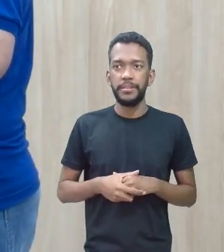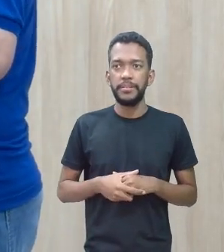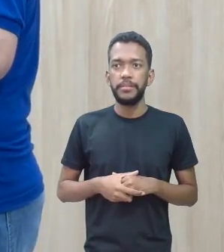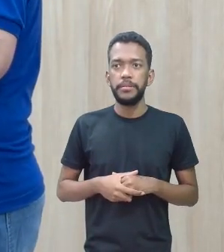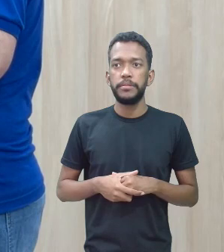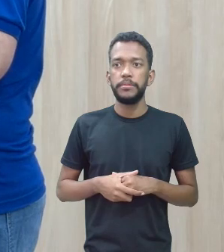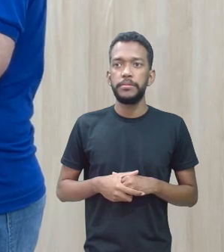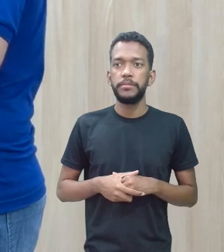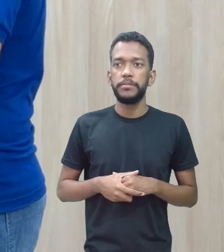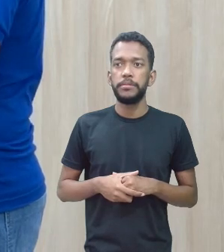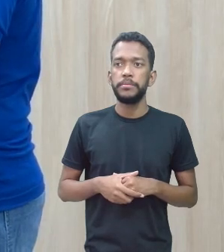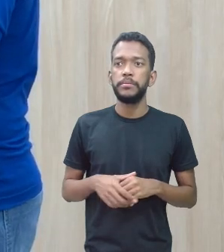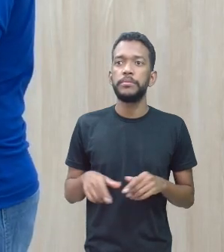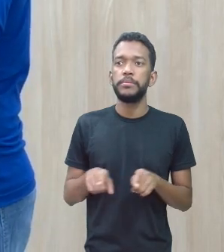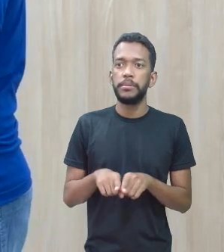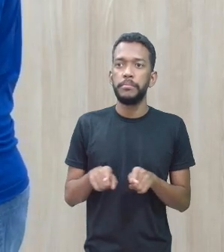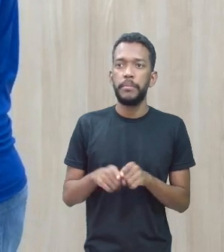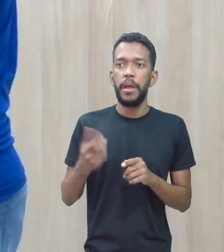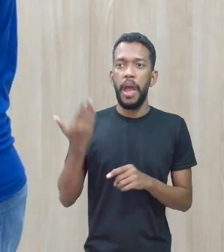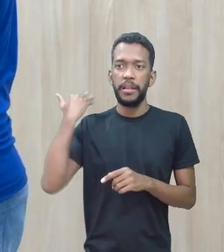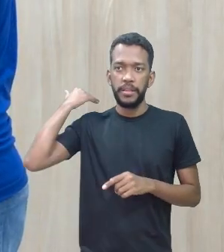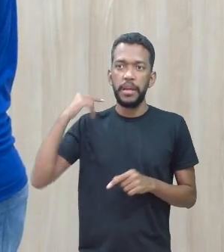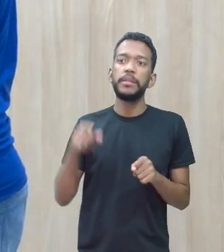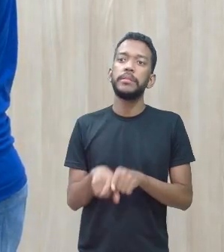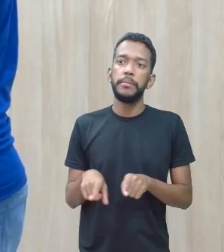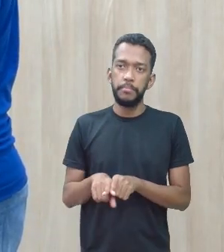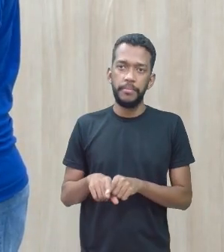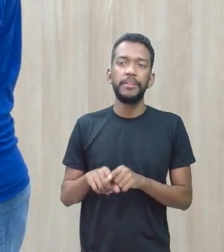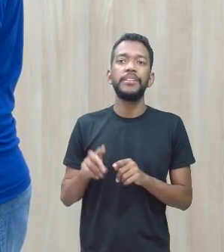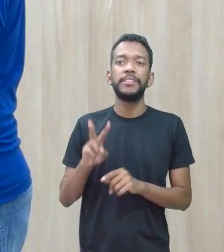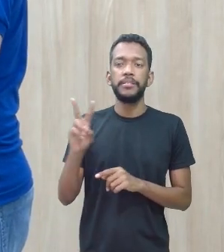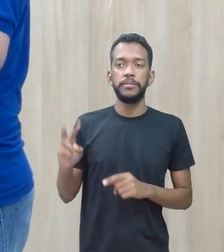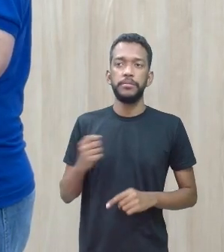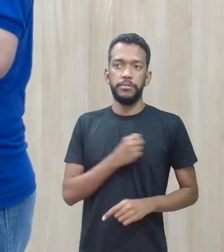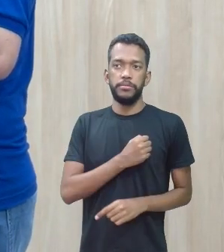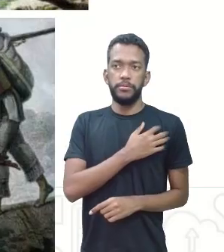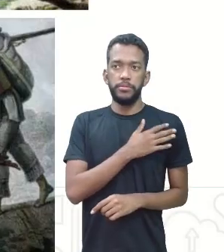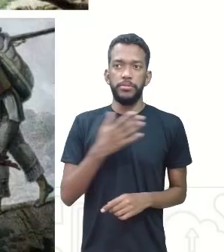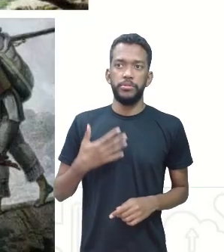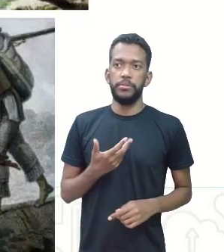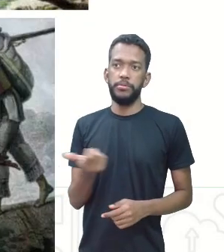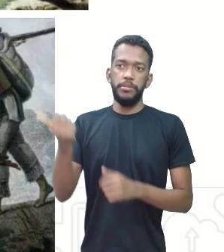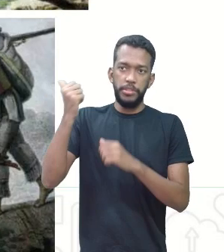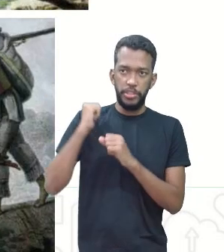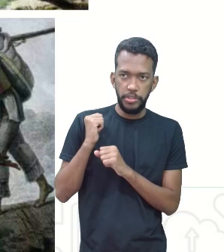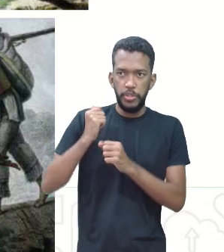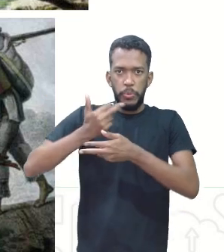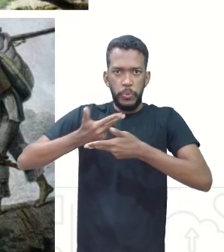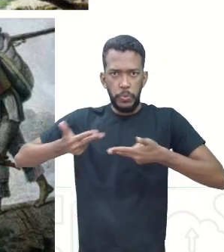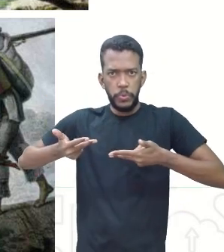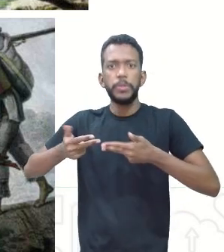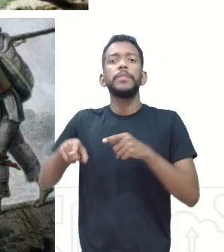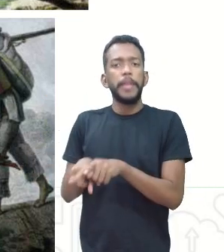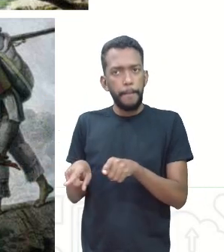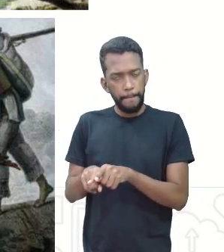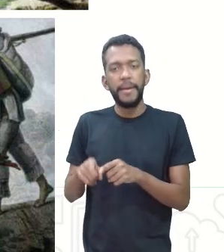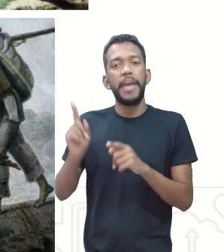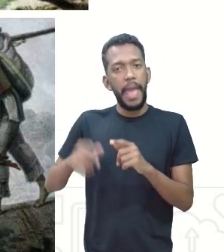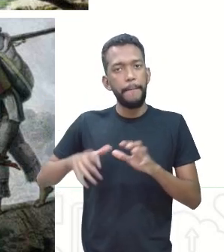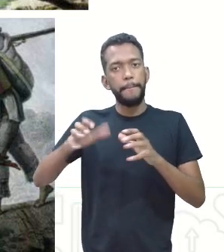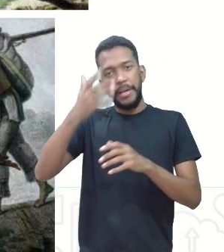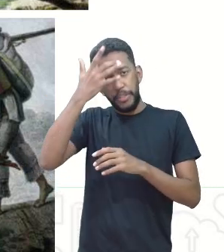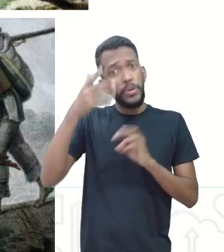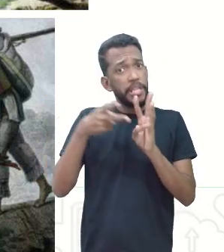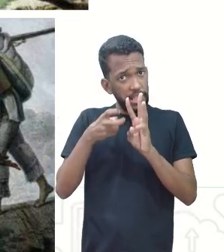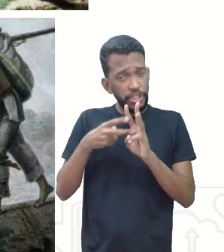como esses outros, né, que estão lá atrás também. Então, nós temos aqui